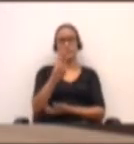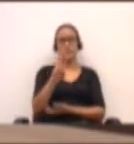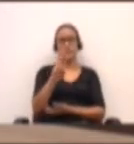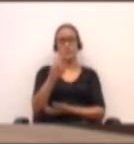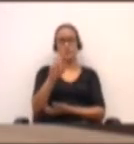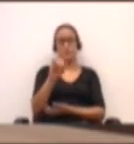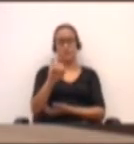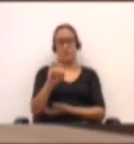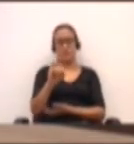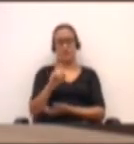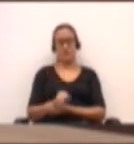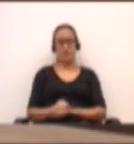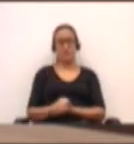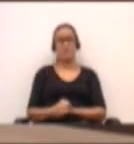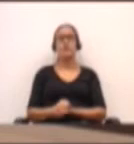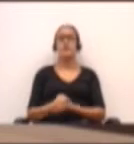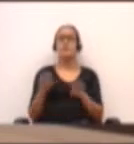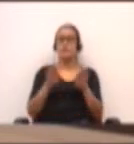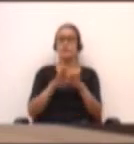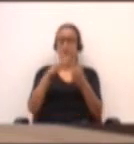plenário.